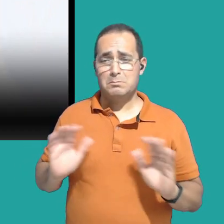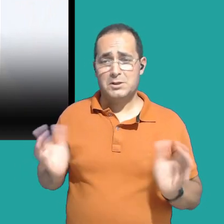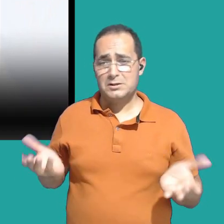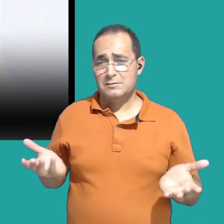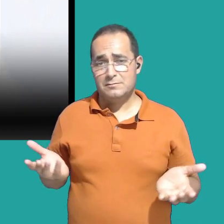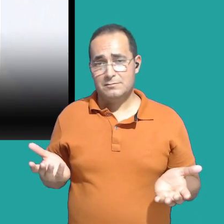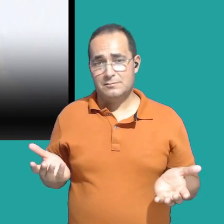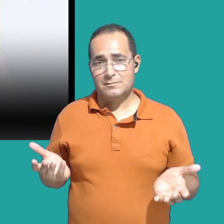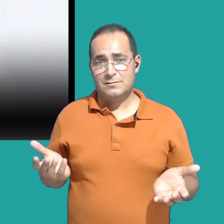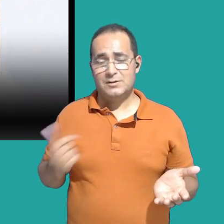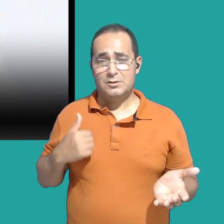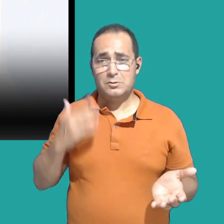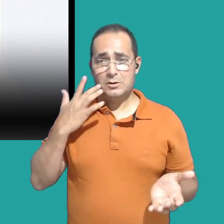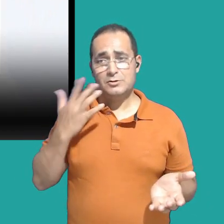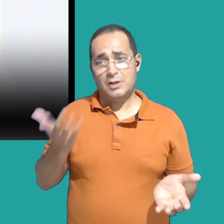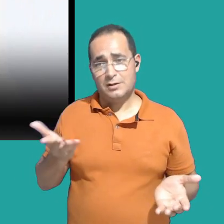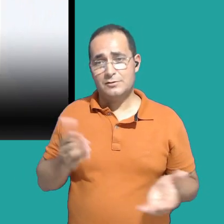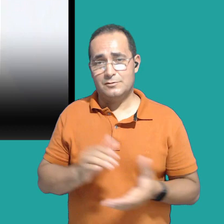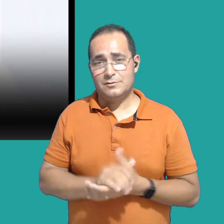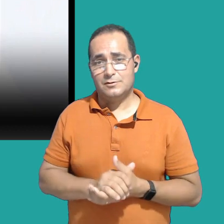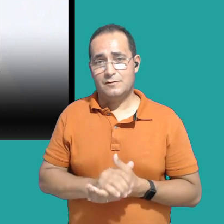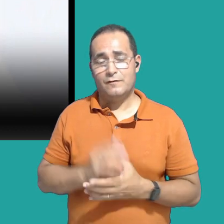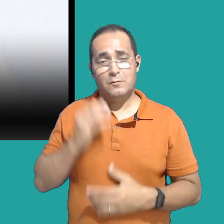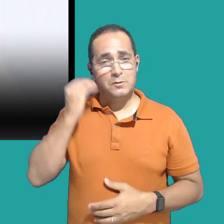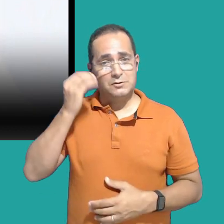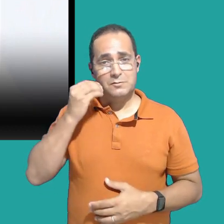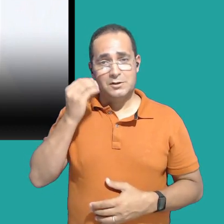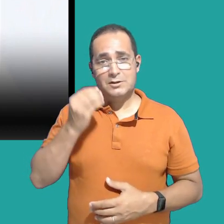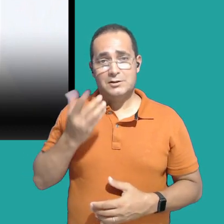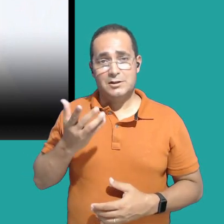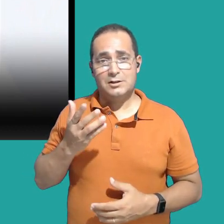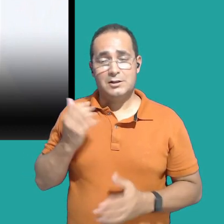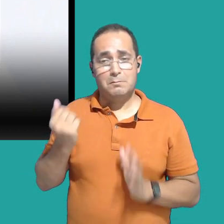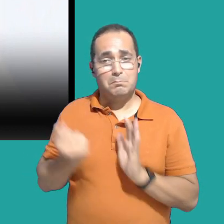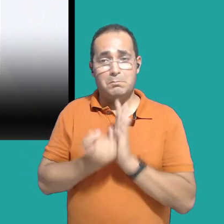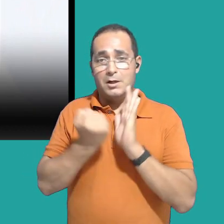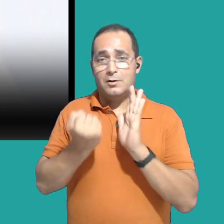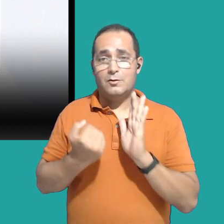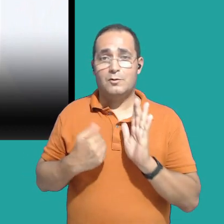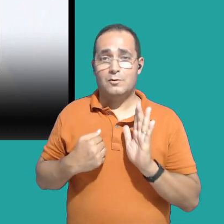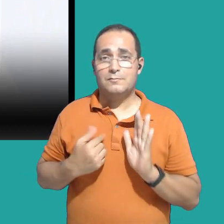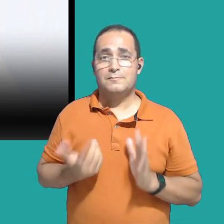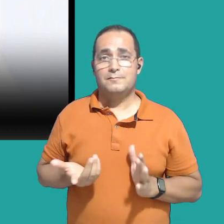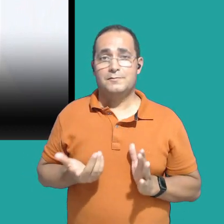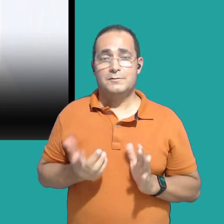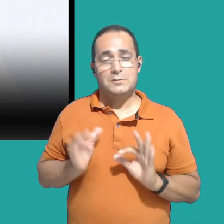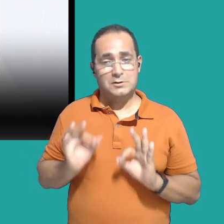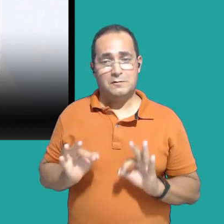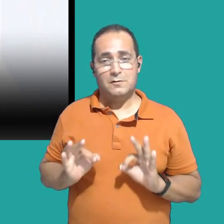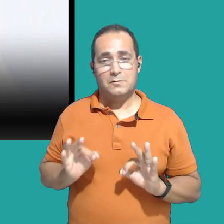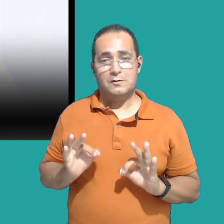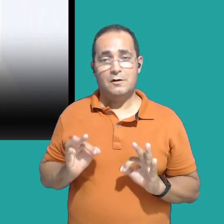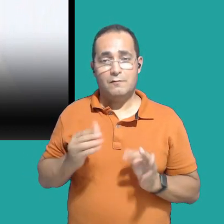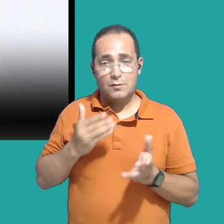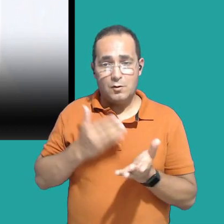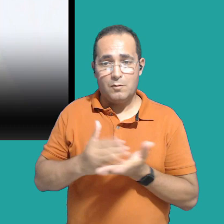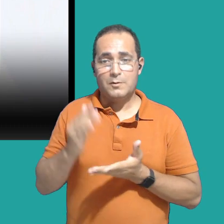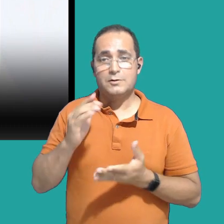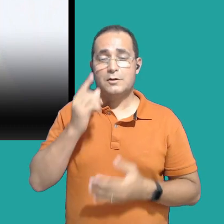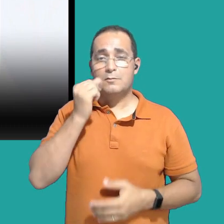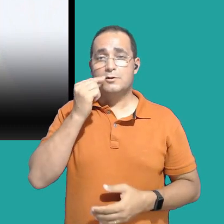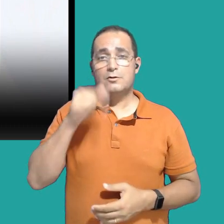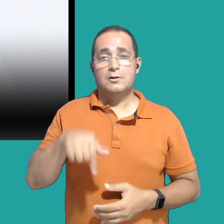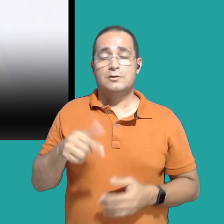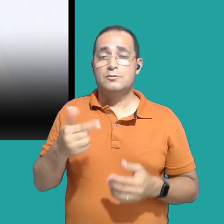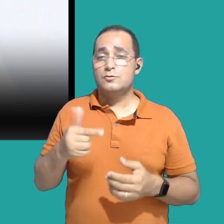e perguntando tudo, né? Mas, assim, aí eu acho que é isso. Então, isso foi uma experiência que marcou e,